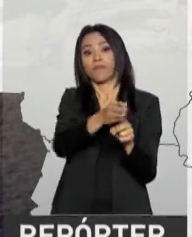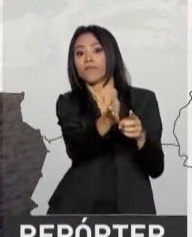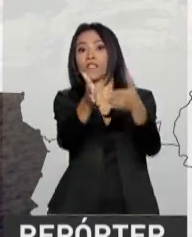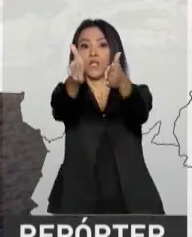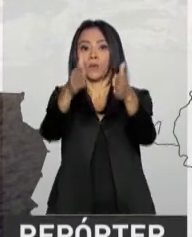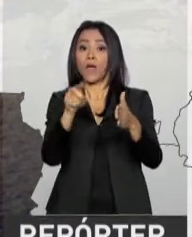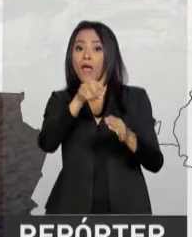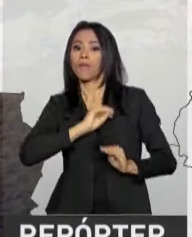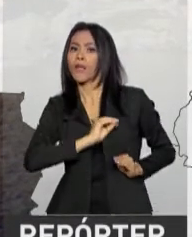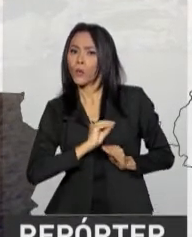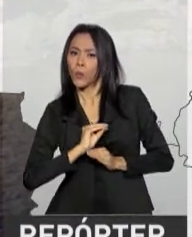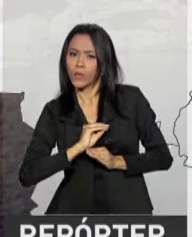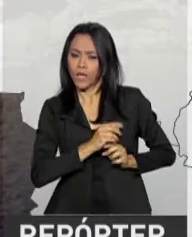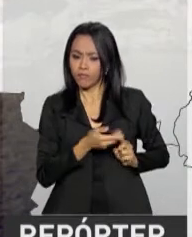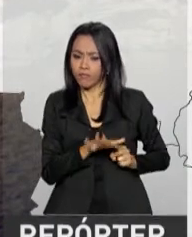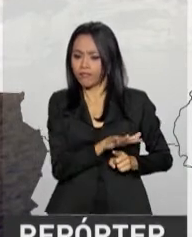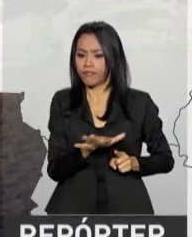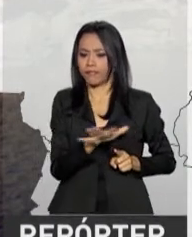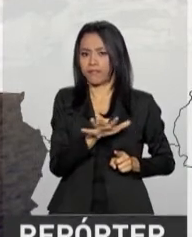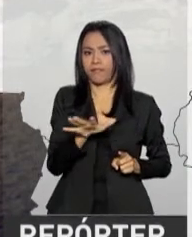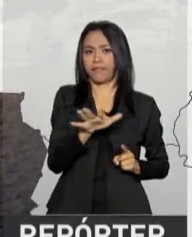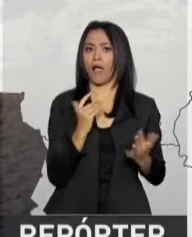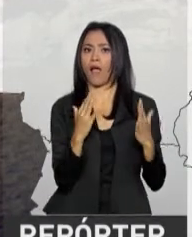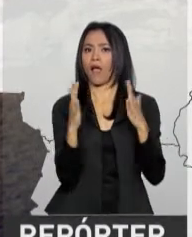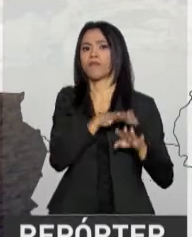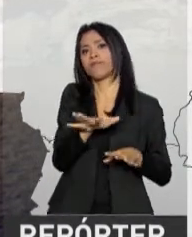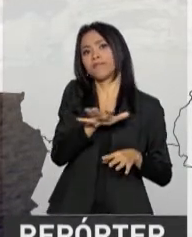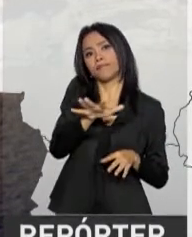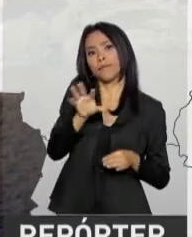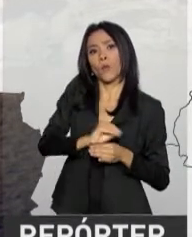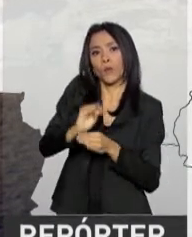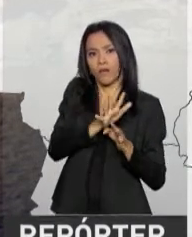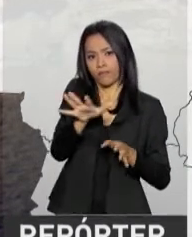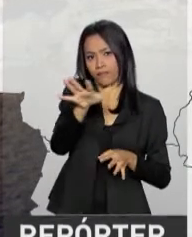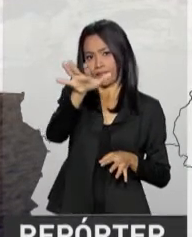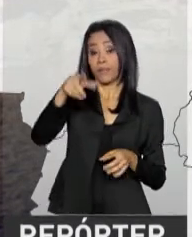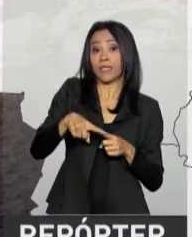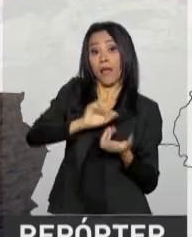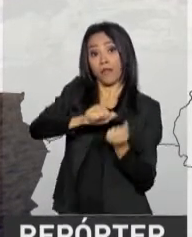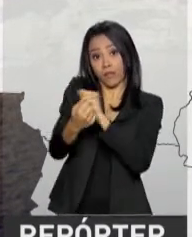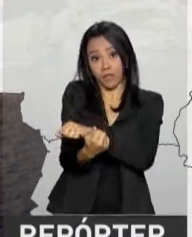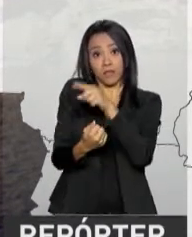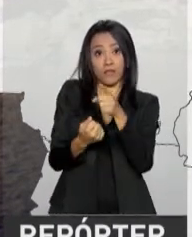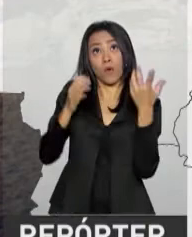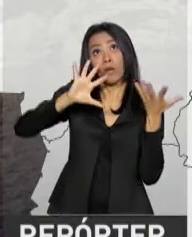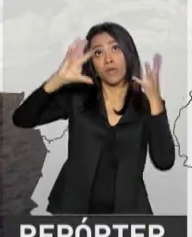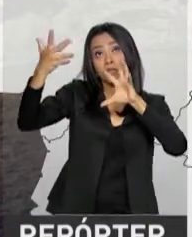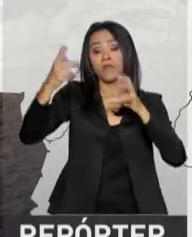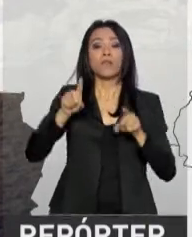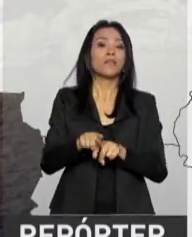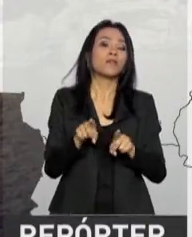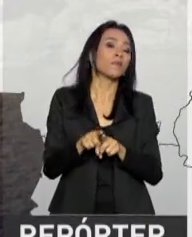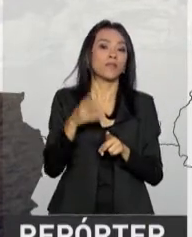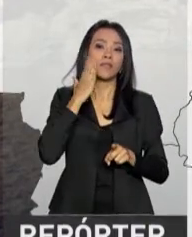de áreas de preservação permanente de vegetação nativa proteção de nascentes ações de adaptação às mudanças climáticas e